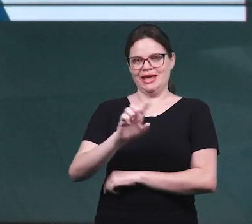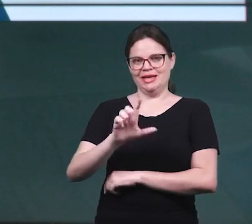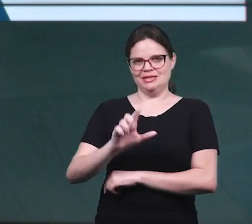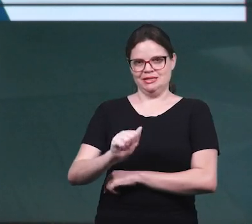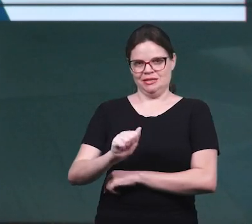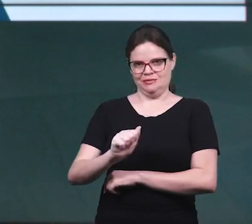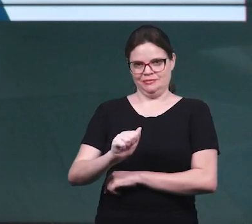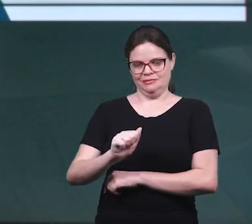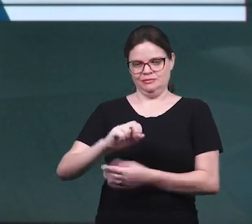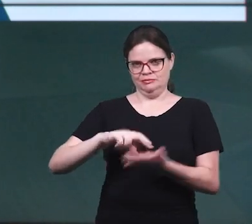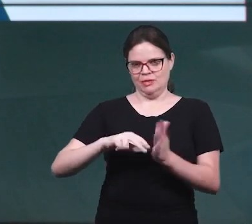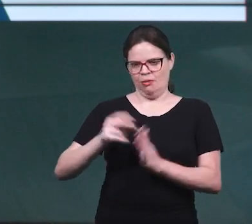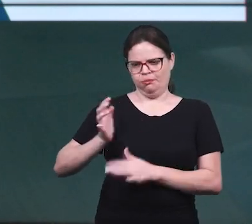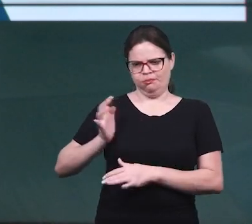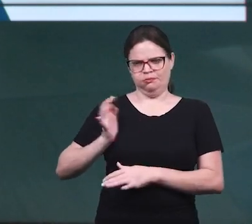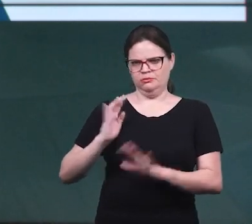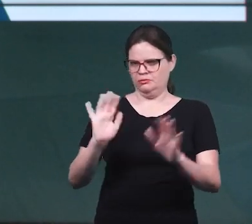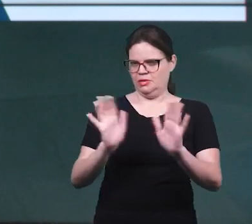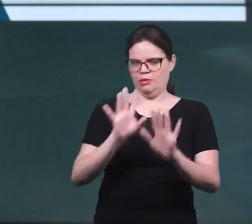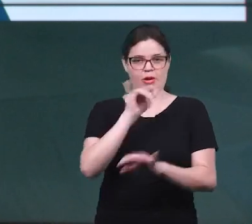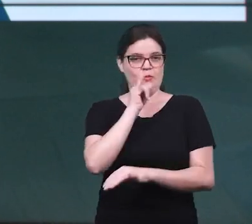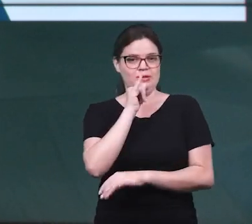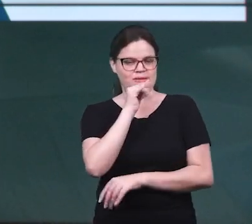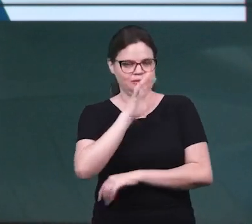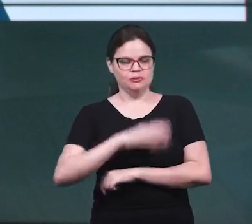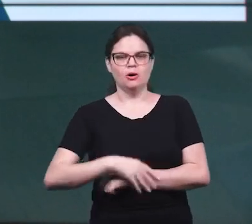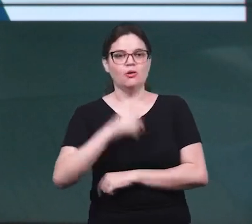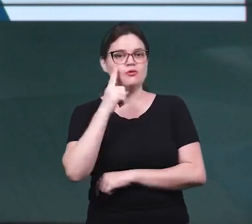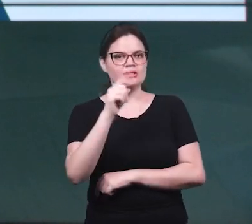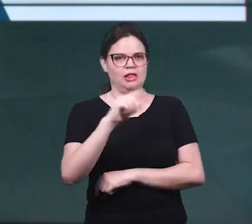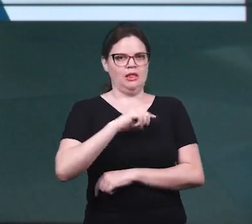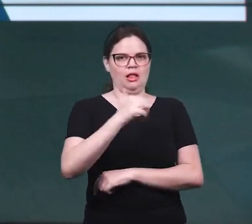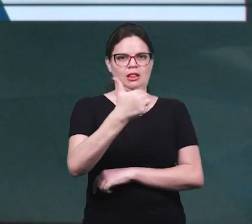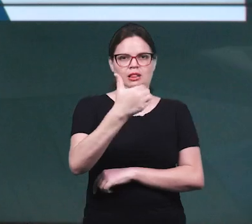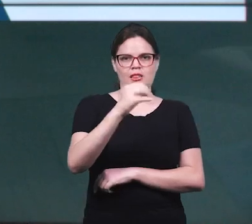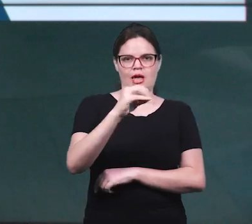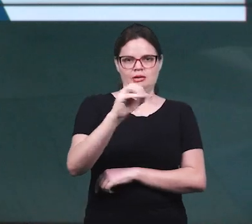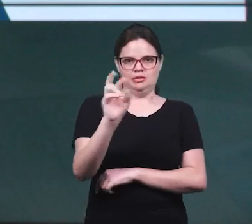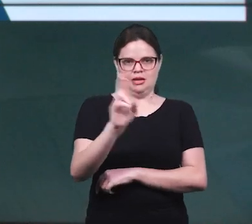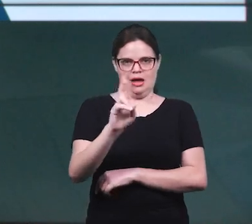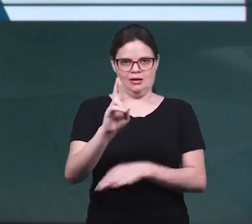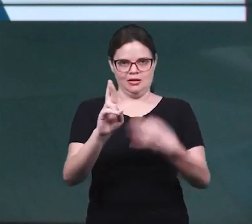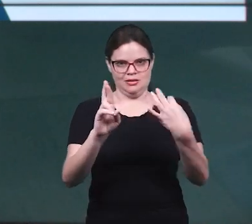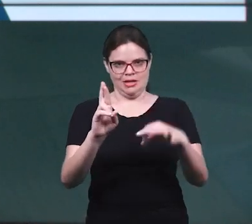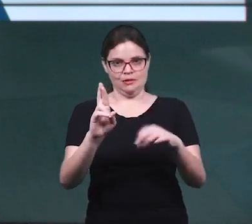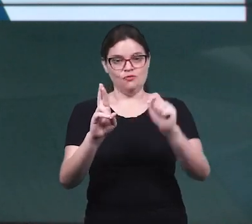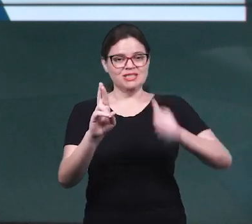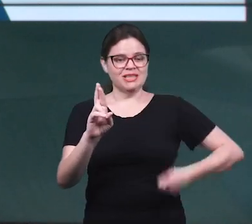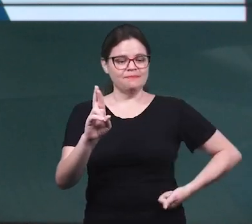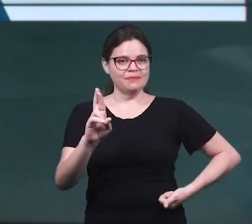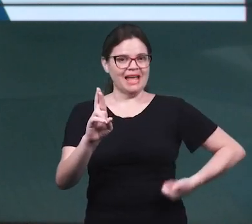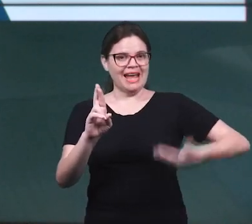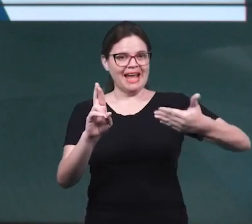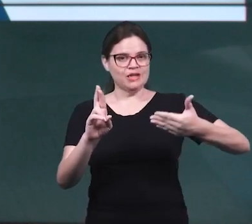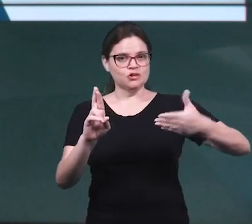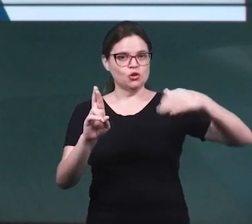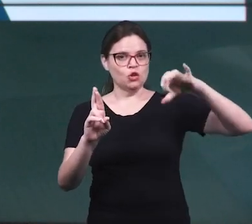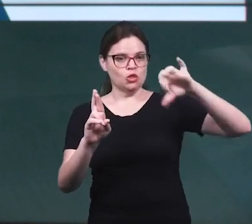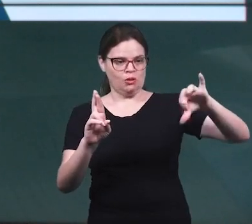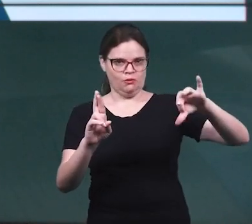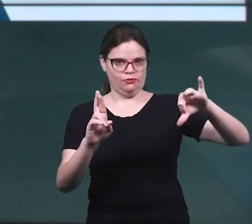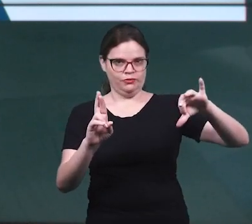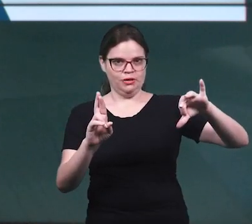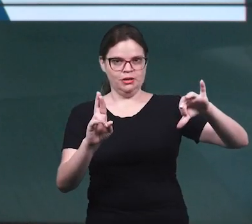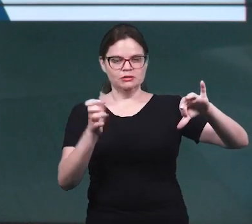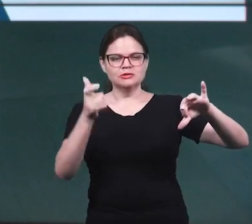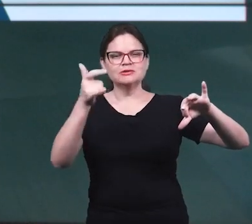ganhar R$10 e gastar R$9, R$1 é a riqueza que